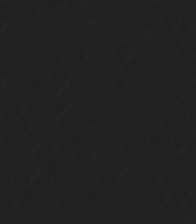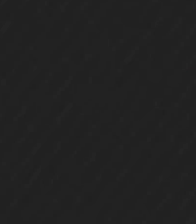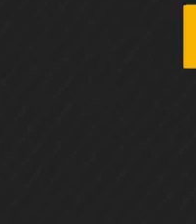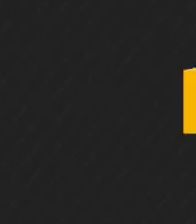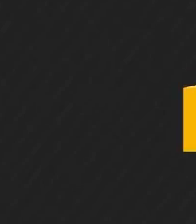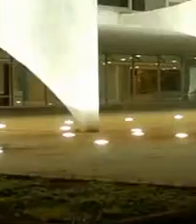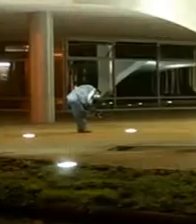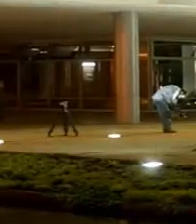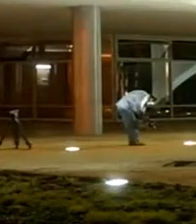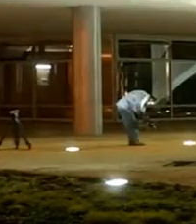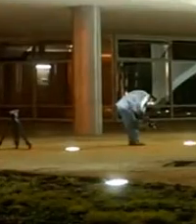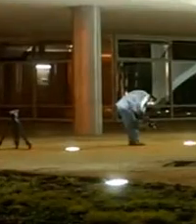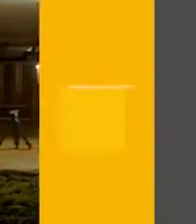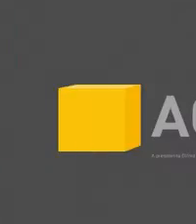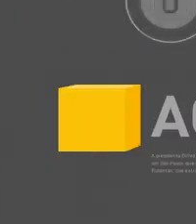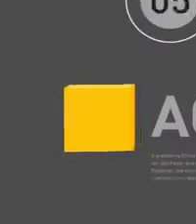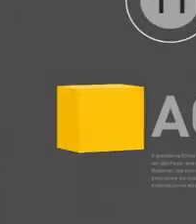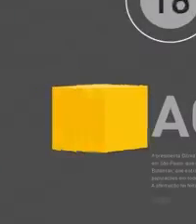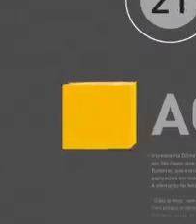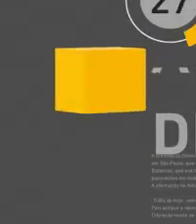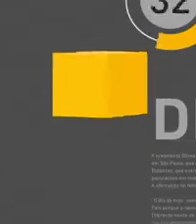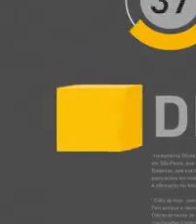E aí